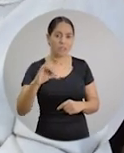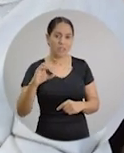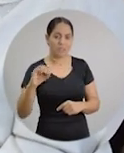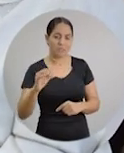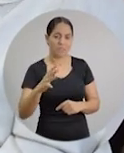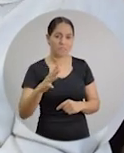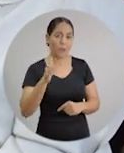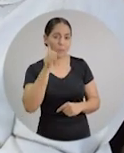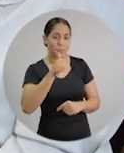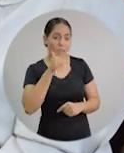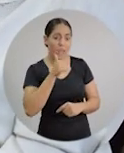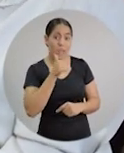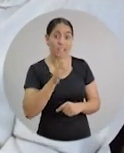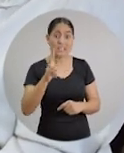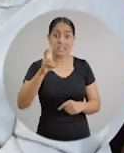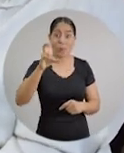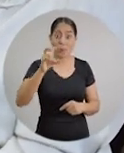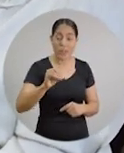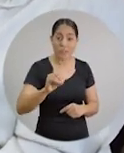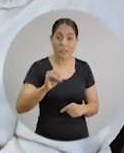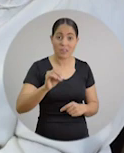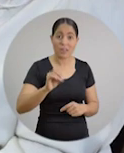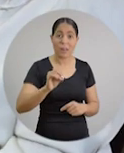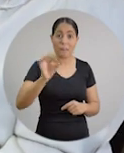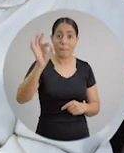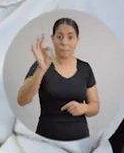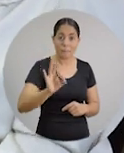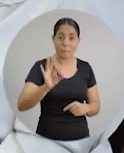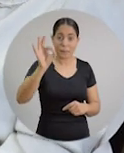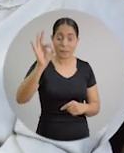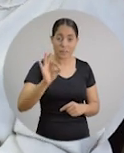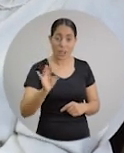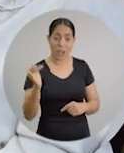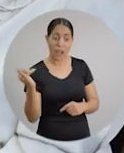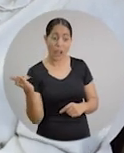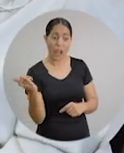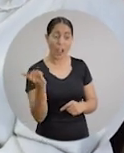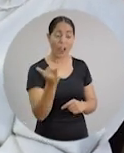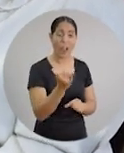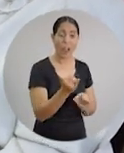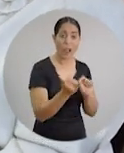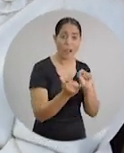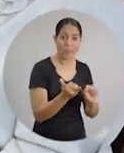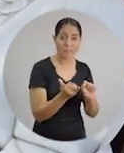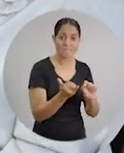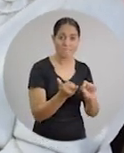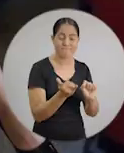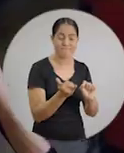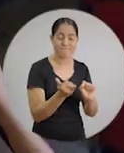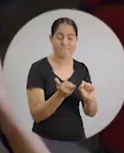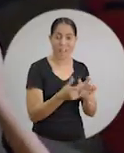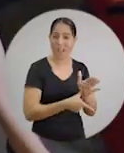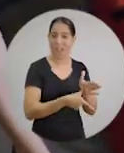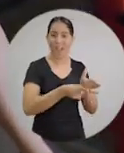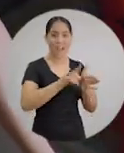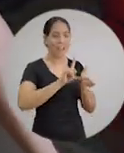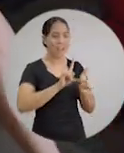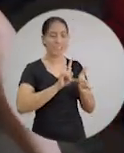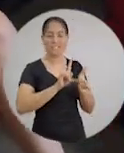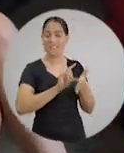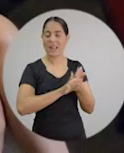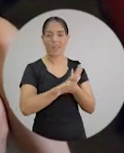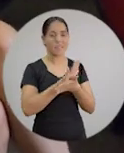mulheres e 52% das mulheres que admitiram terem sido vítimas de violência contra a mulher disseram que